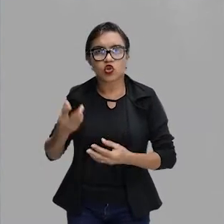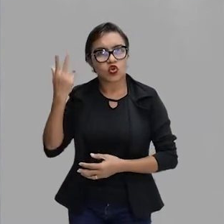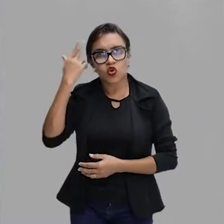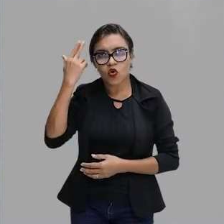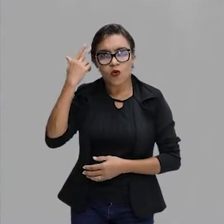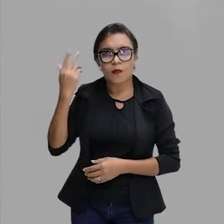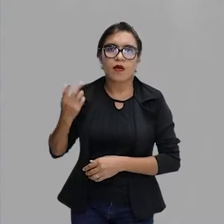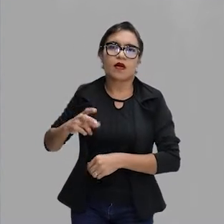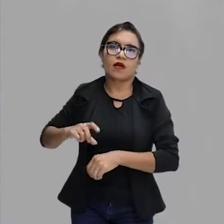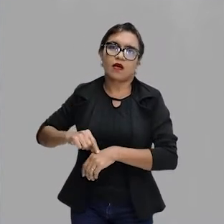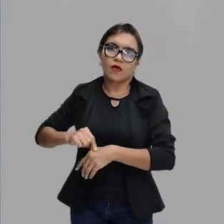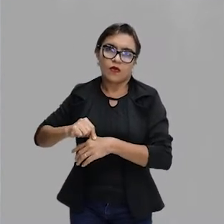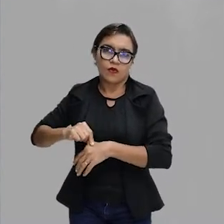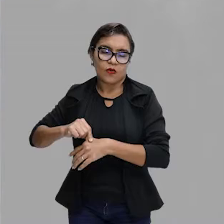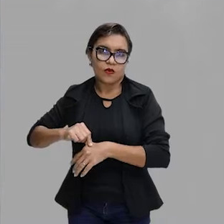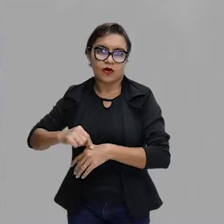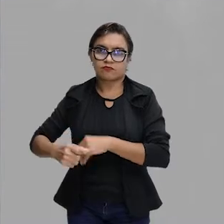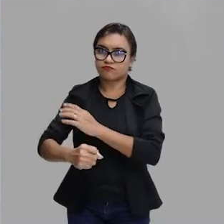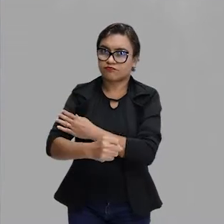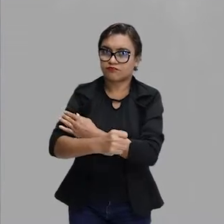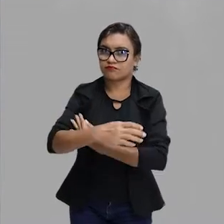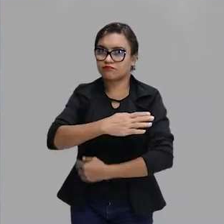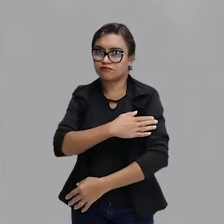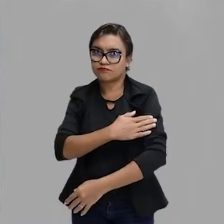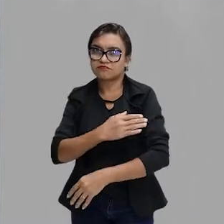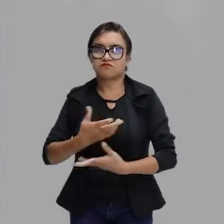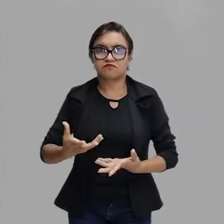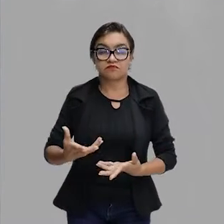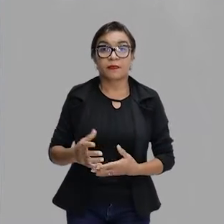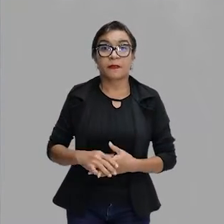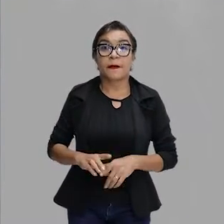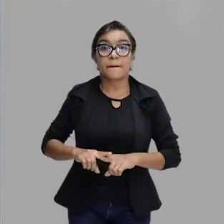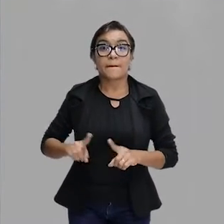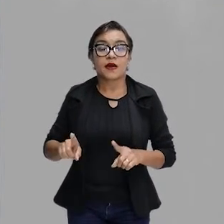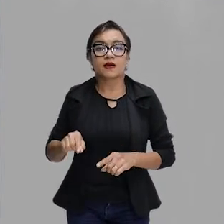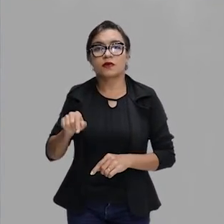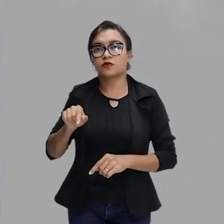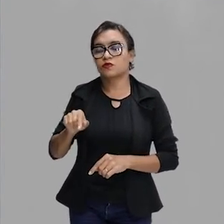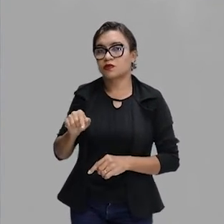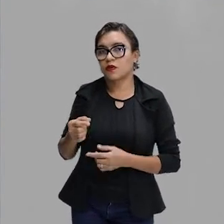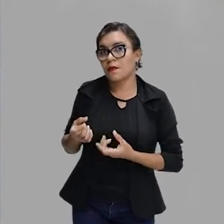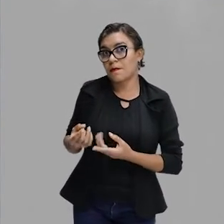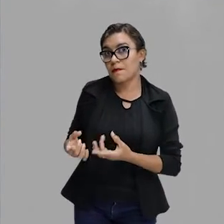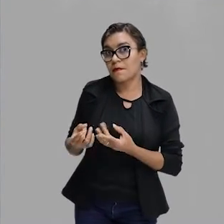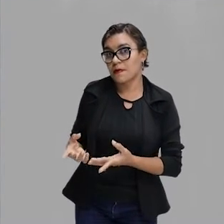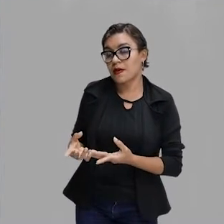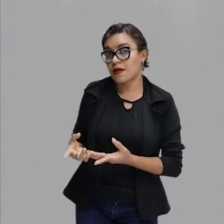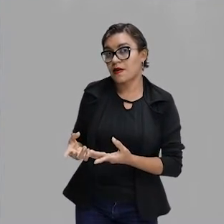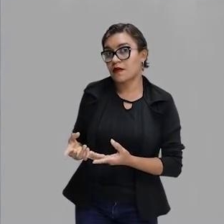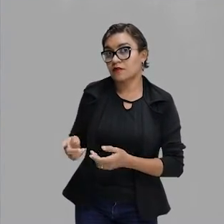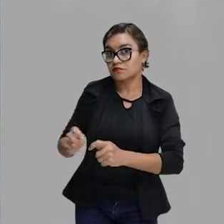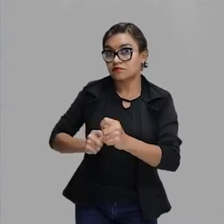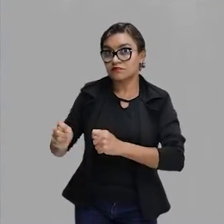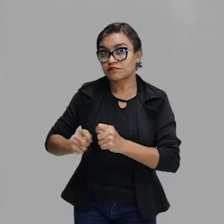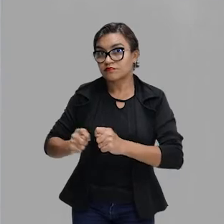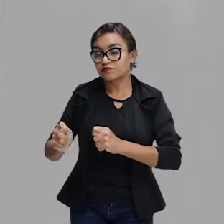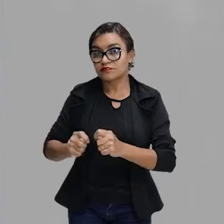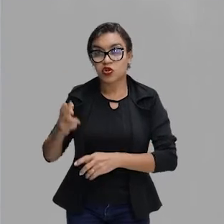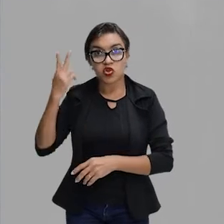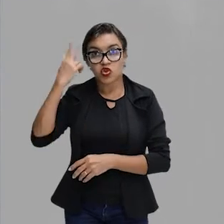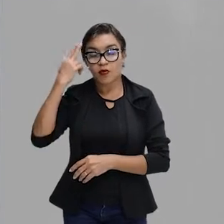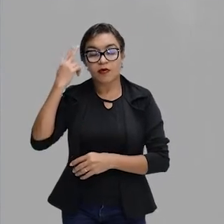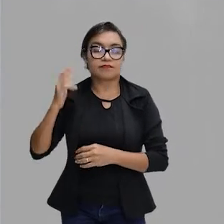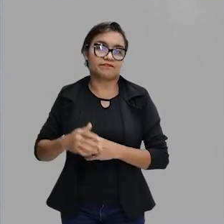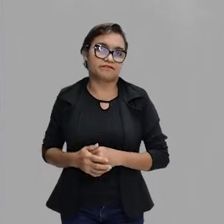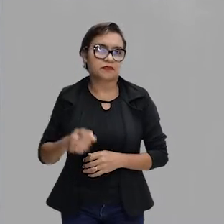uma carne mais resistente, vai ficar um gado mais musculoso, né? Mais, ó. Só que isso aí para o mercado consumidor, para quem quer se alimentar, né? Pensa